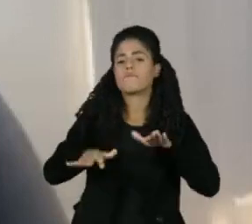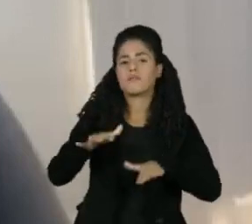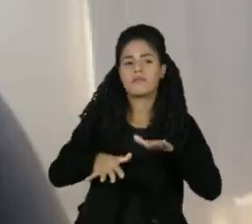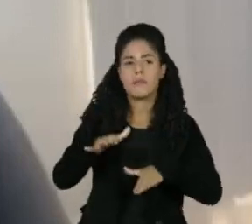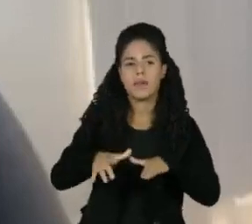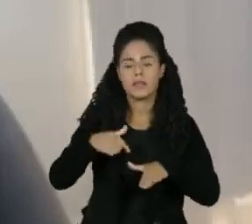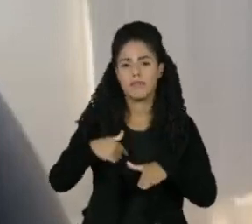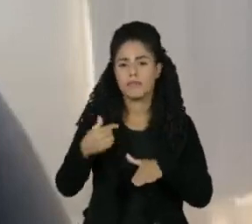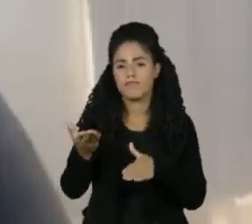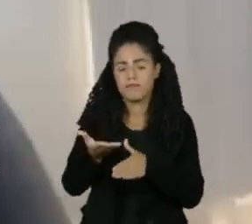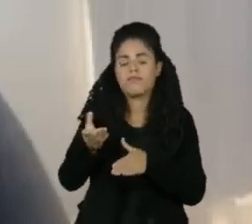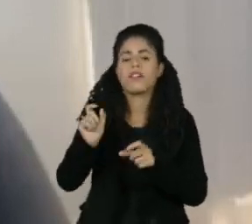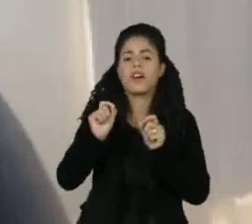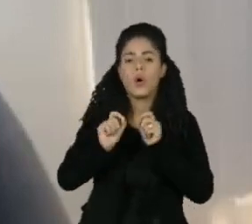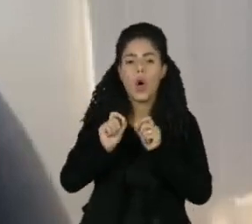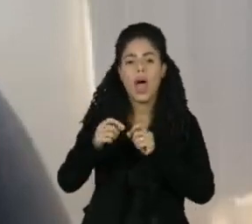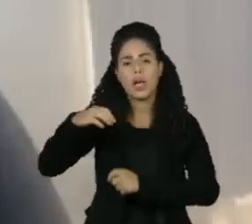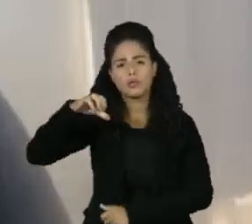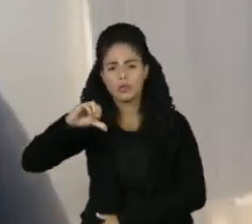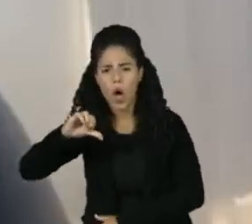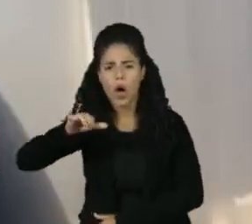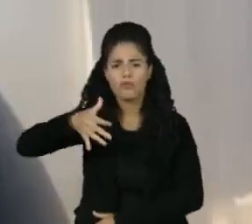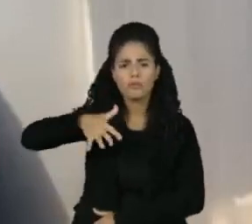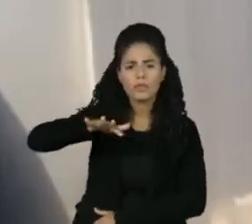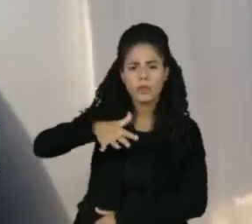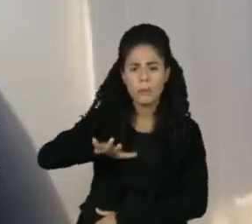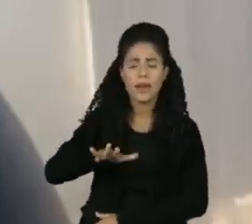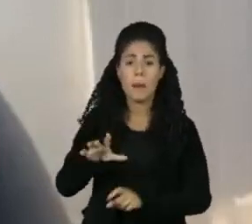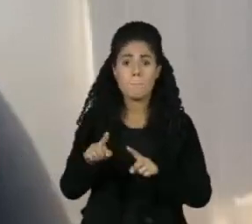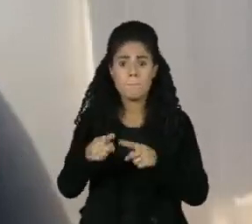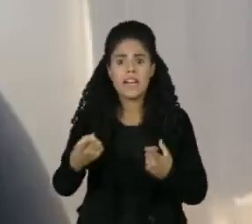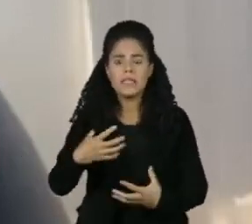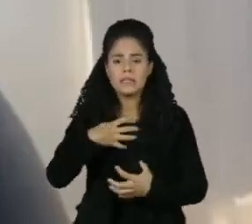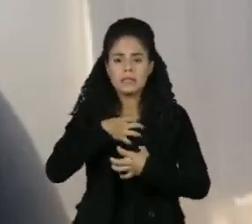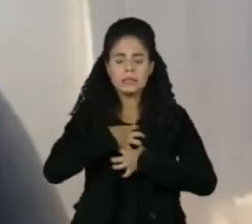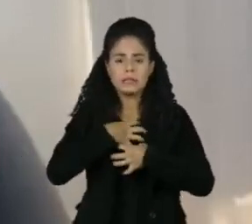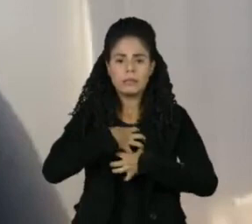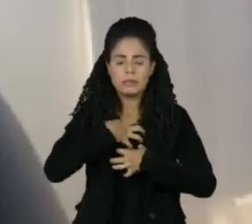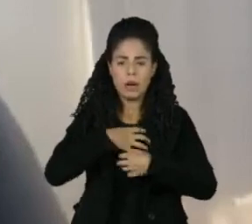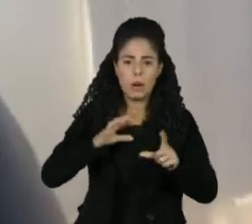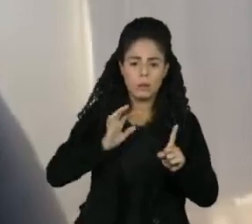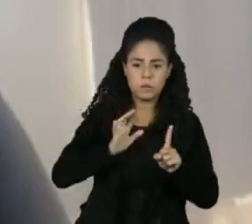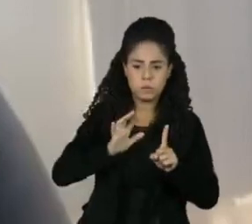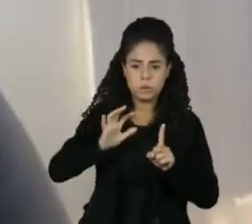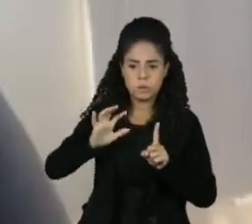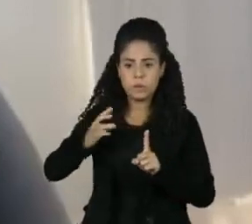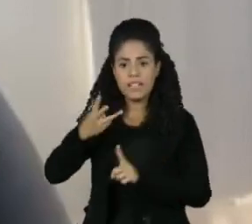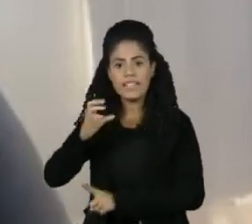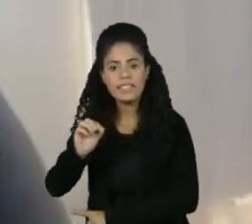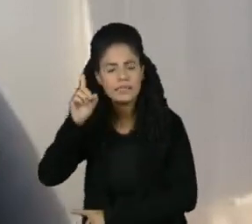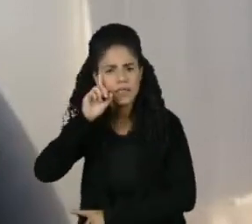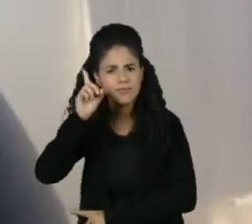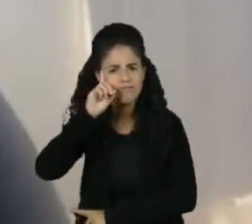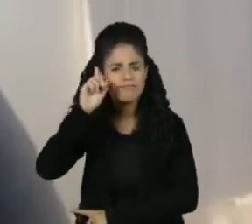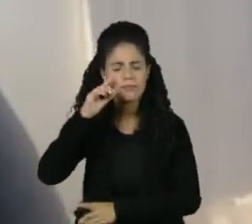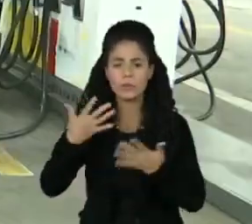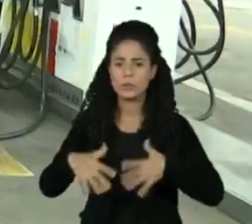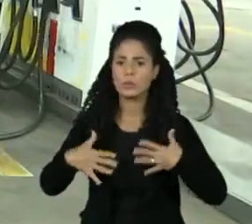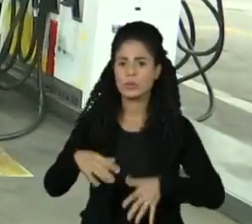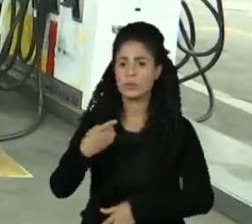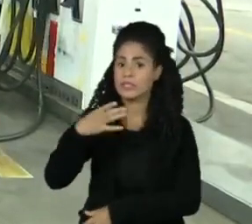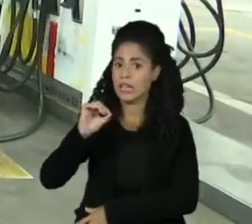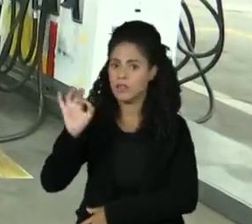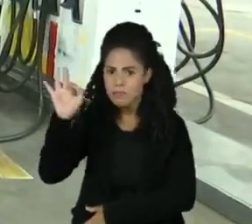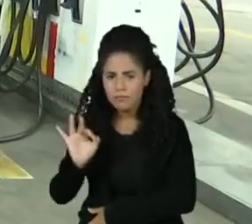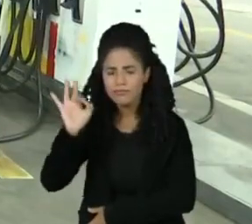da metade na bomba, algo em torno de 9%. Mesmo assim, vai ser um baita impacto. Um aumento em 30 dias de aproximadamente 10% no